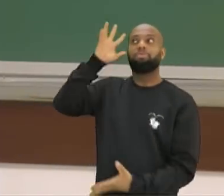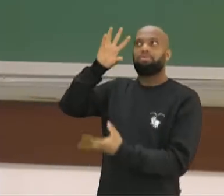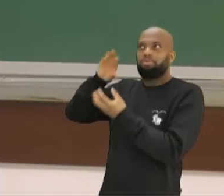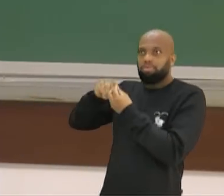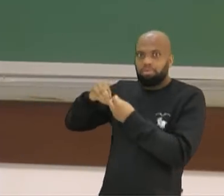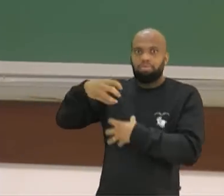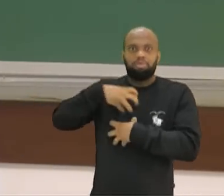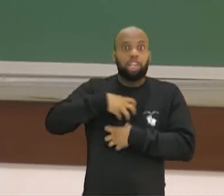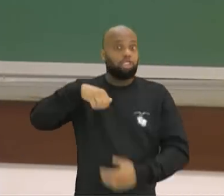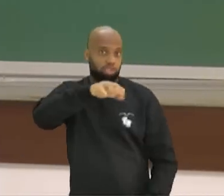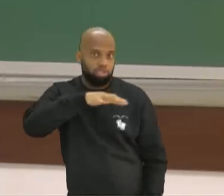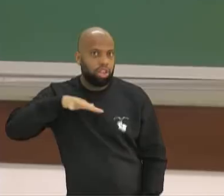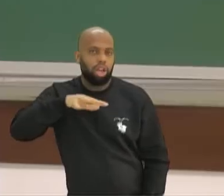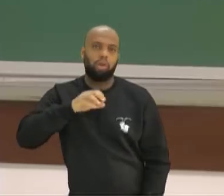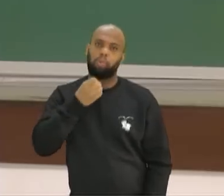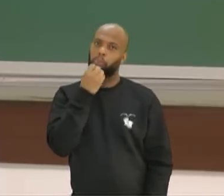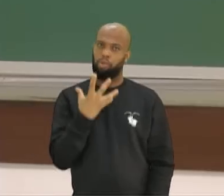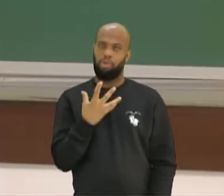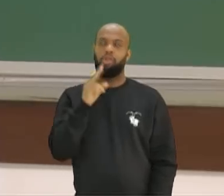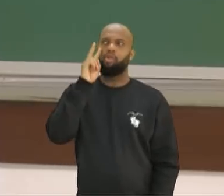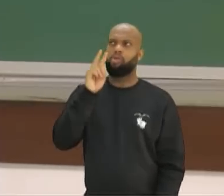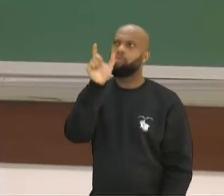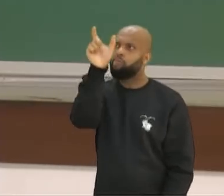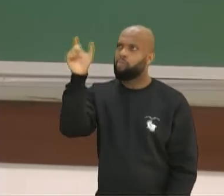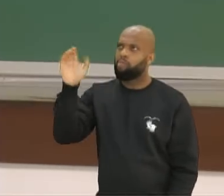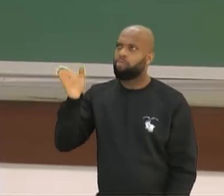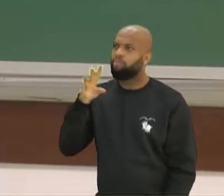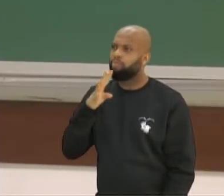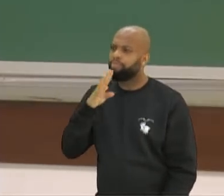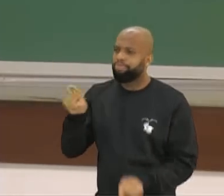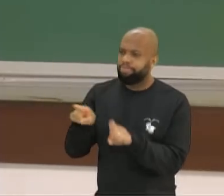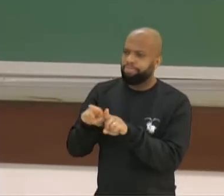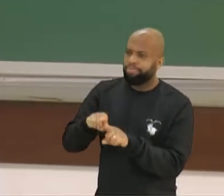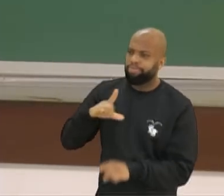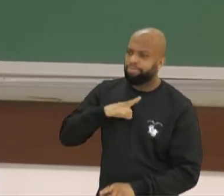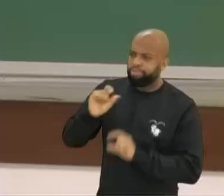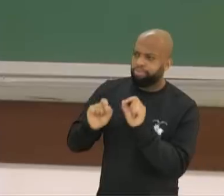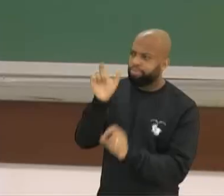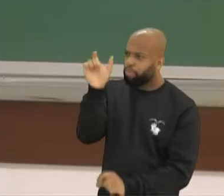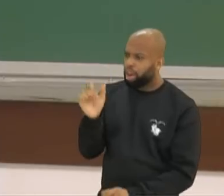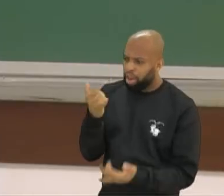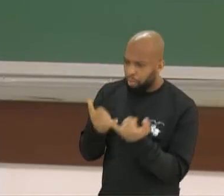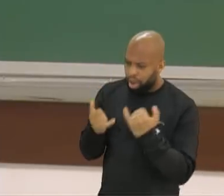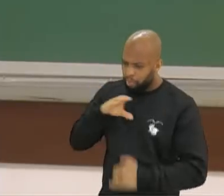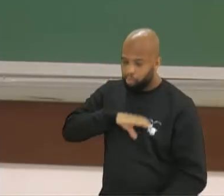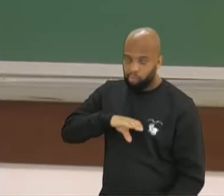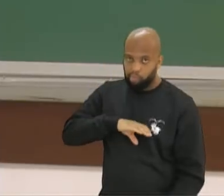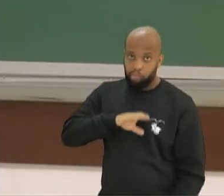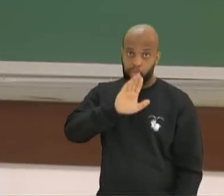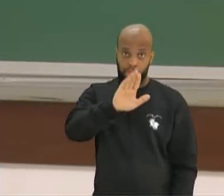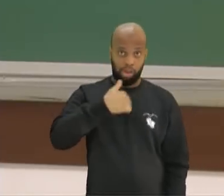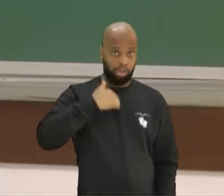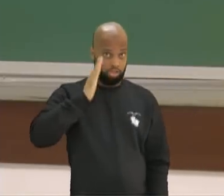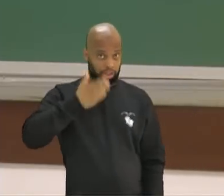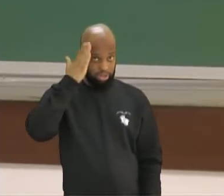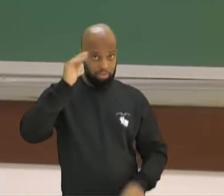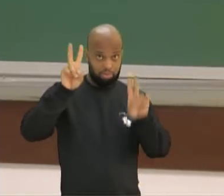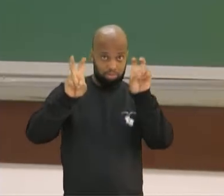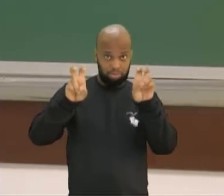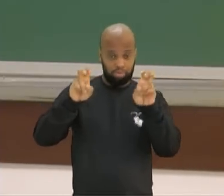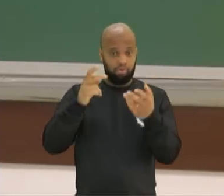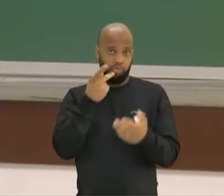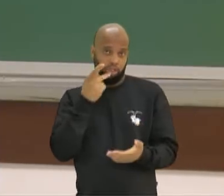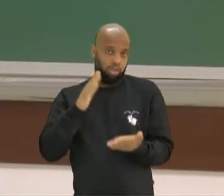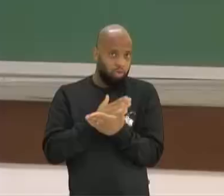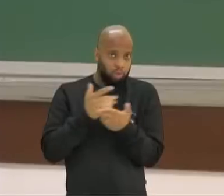tá ótimo. O que eu faço então? Olho as palavras cognatas, vejo o que eu conheço. Então eu já sei o assunto, né? Ela está me falando de alguma coisa que